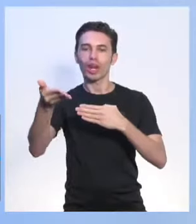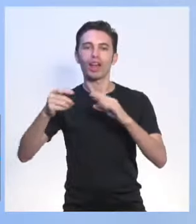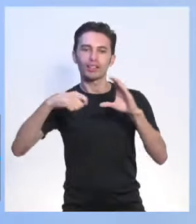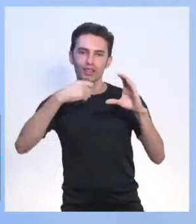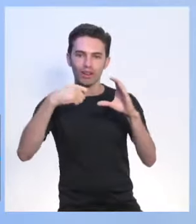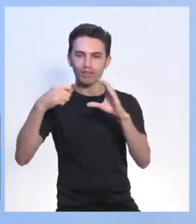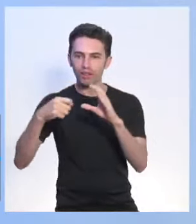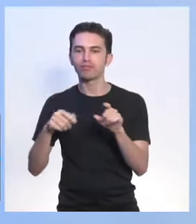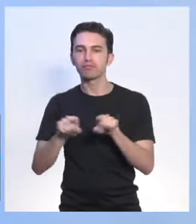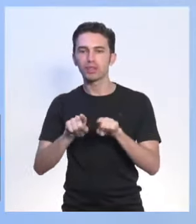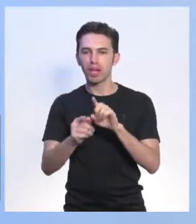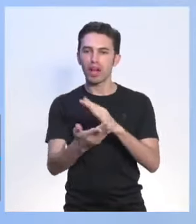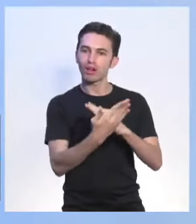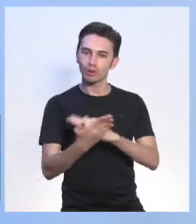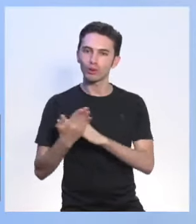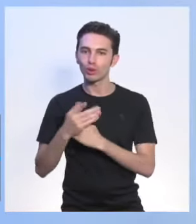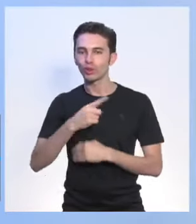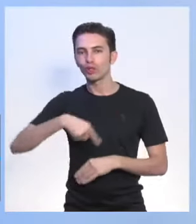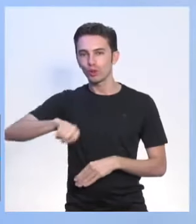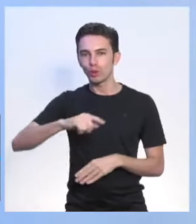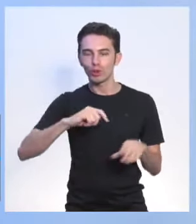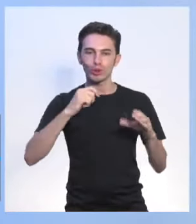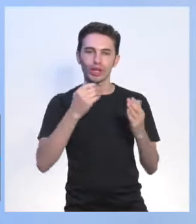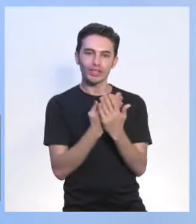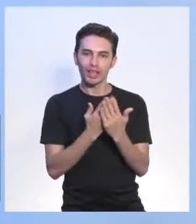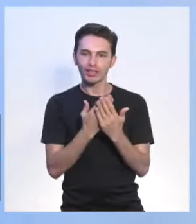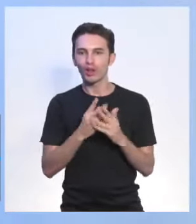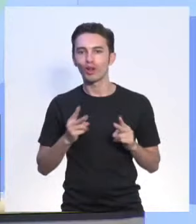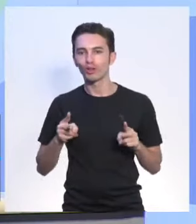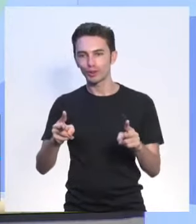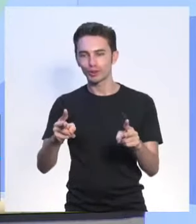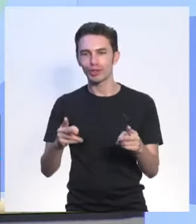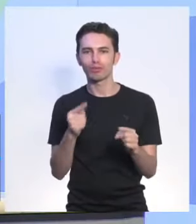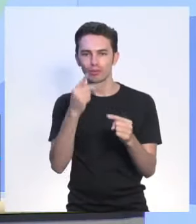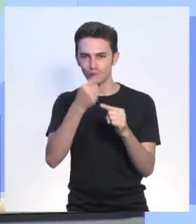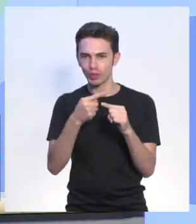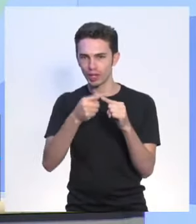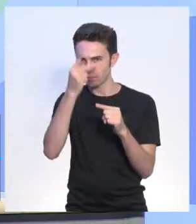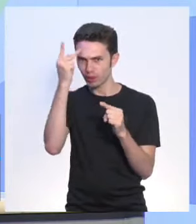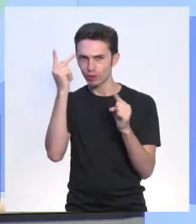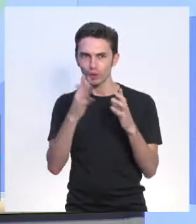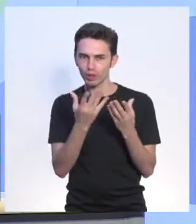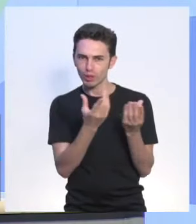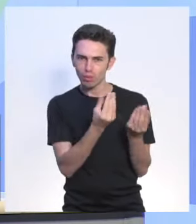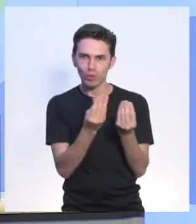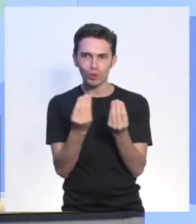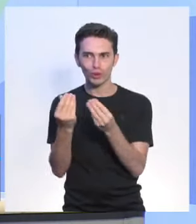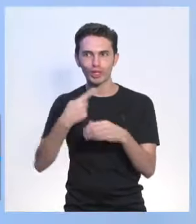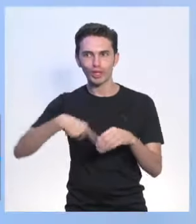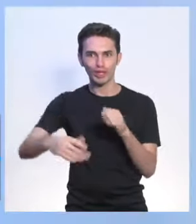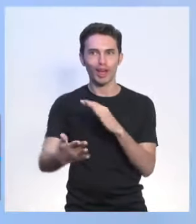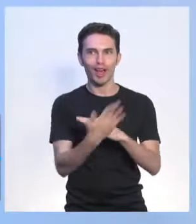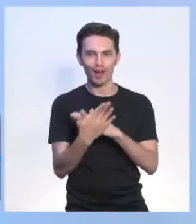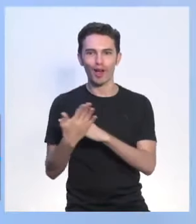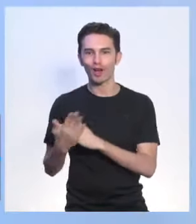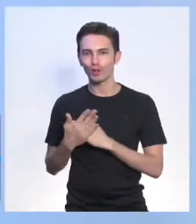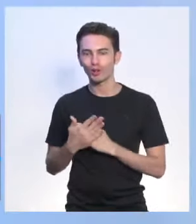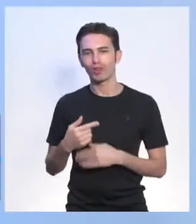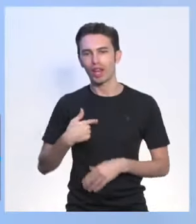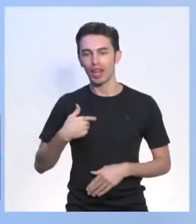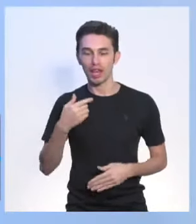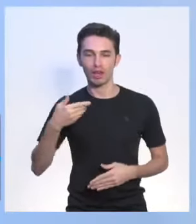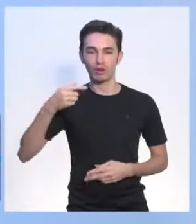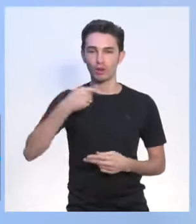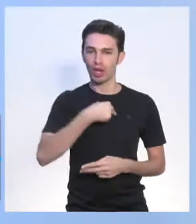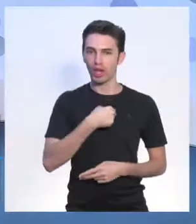aula a acontecer, né, Ed? Porque tem muita gente envolvida nesse processo, não é isso? Muita gente aí, uma equipe Então, sensacional. quem aparece aqui somos nós